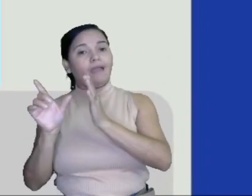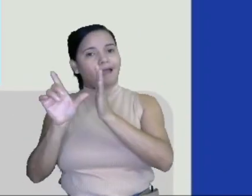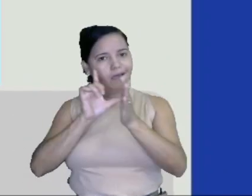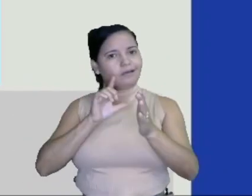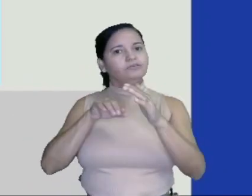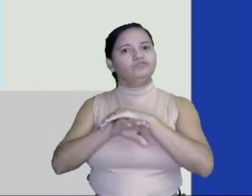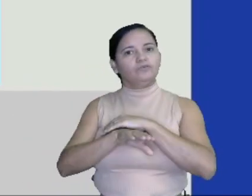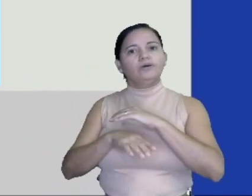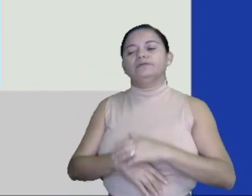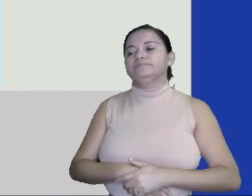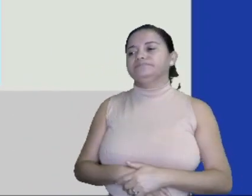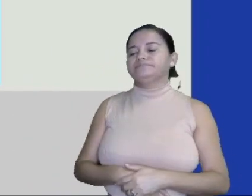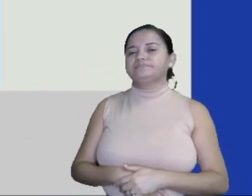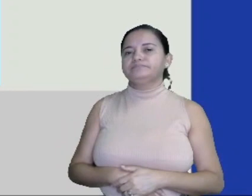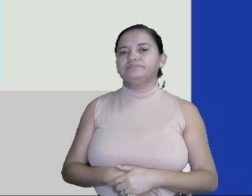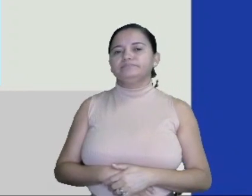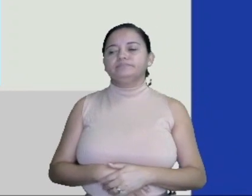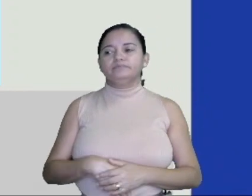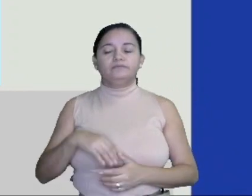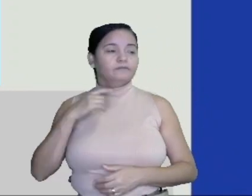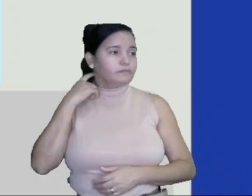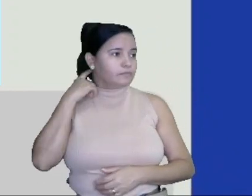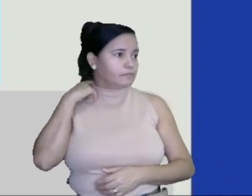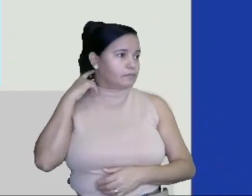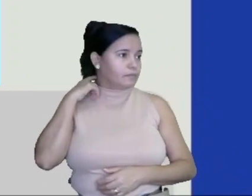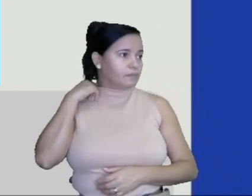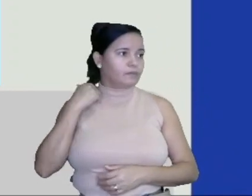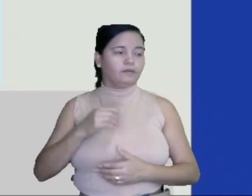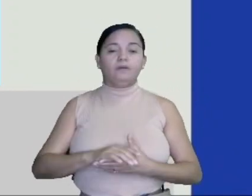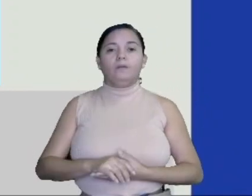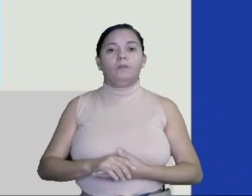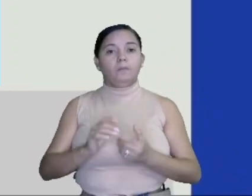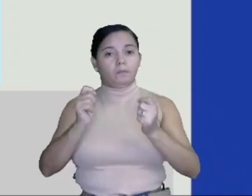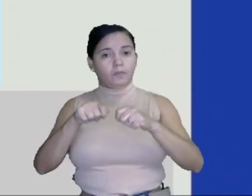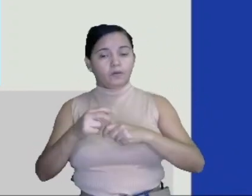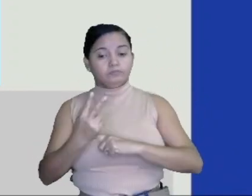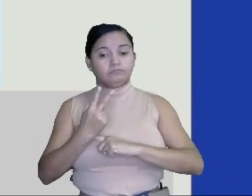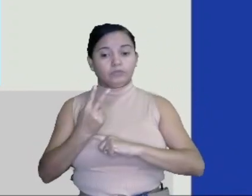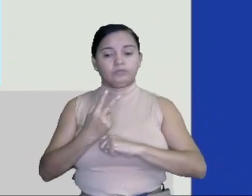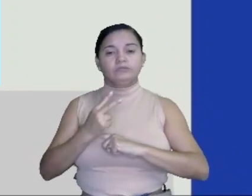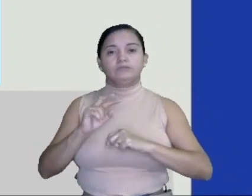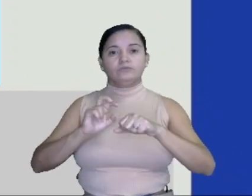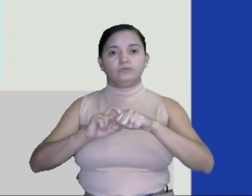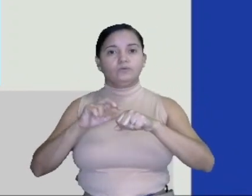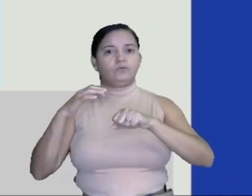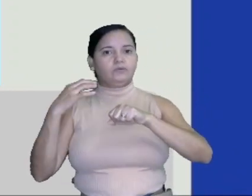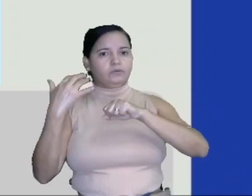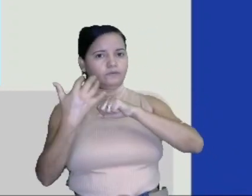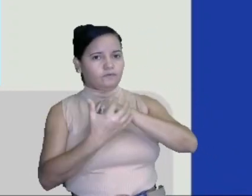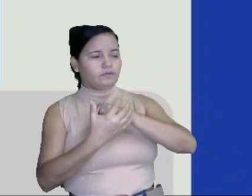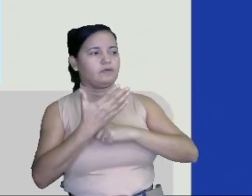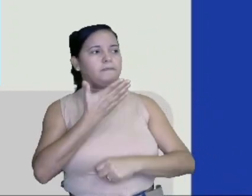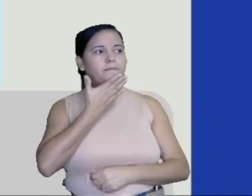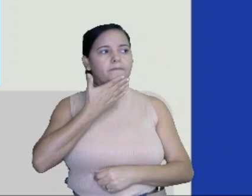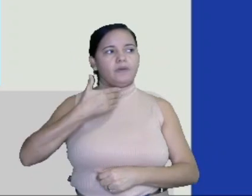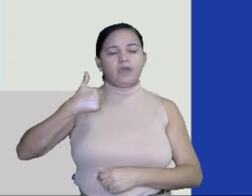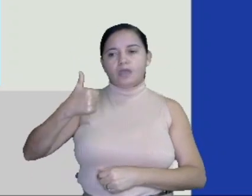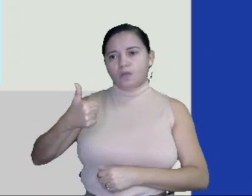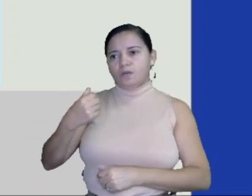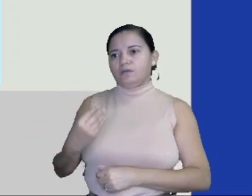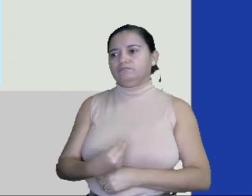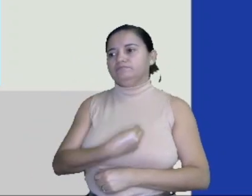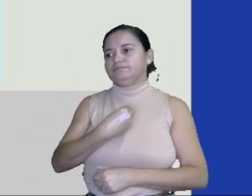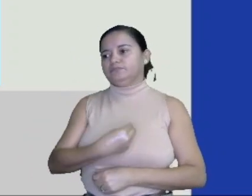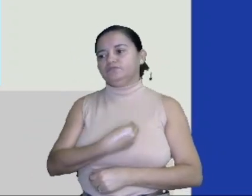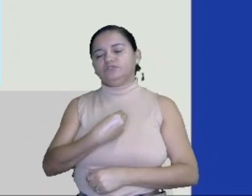geladeira. Esses cuidados de limpeza podem nos proteger do coronavírus e melhorar nossa qualidade de